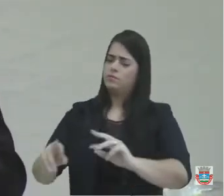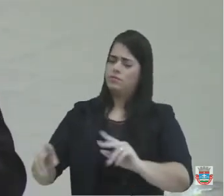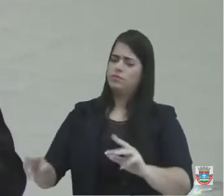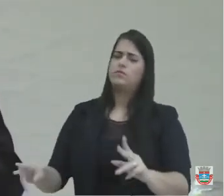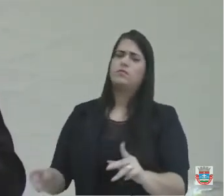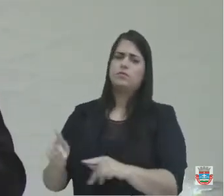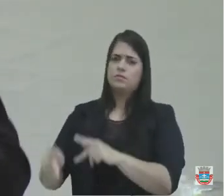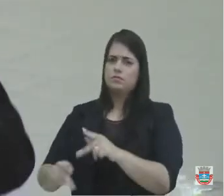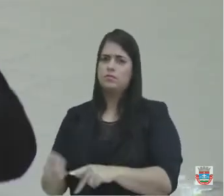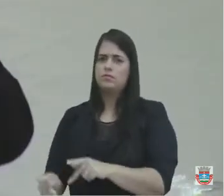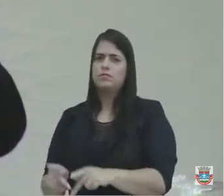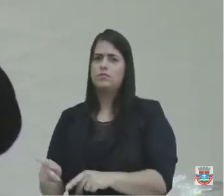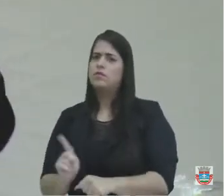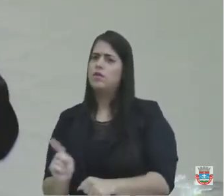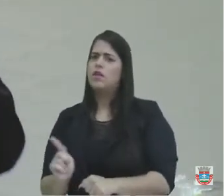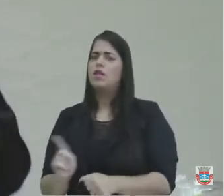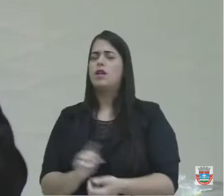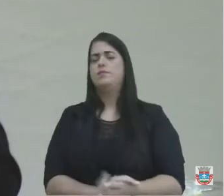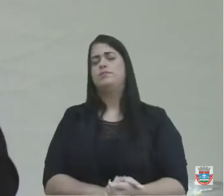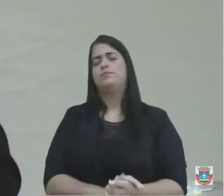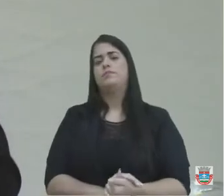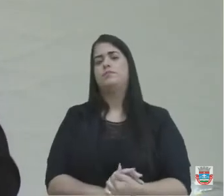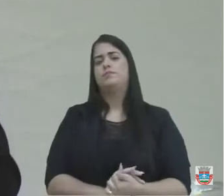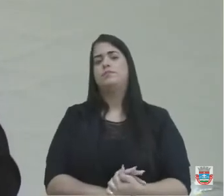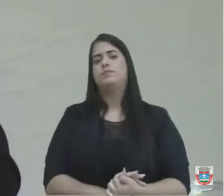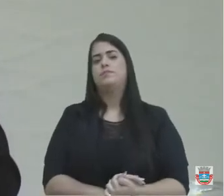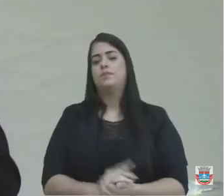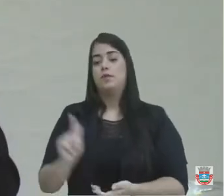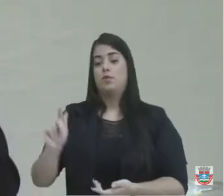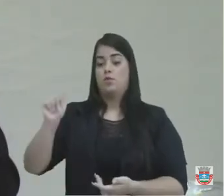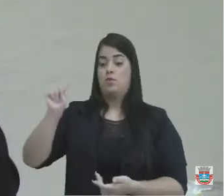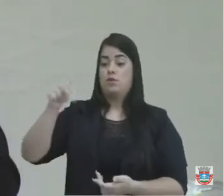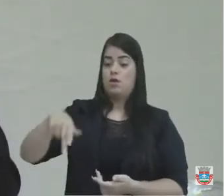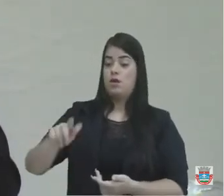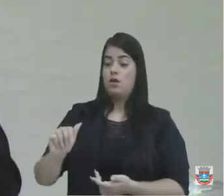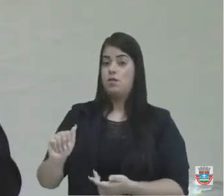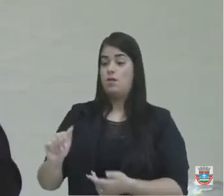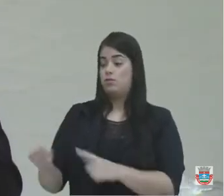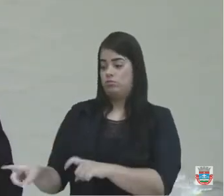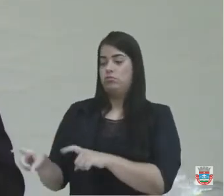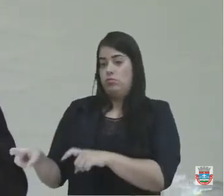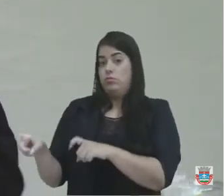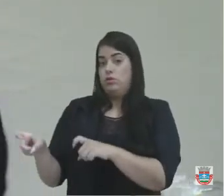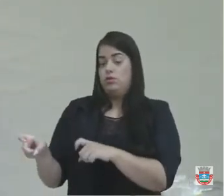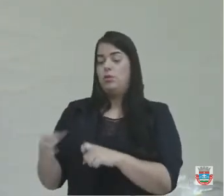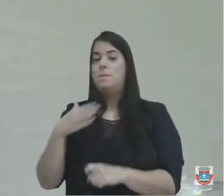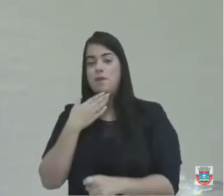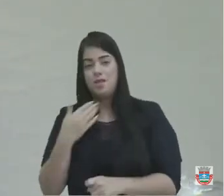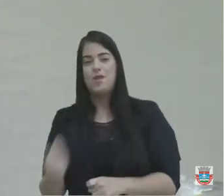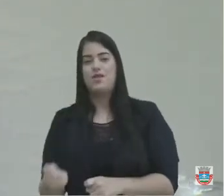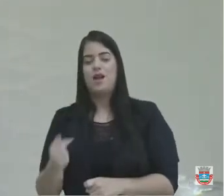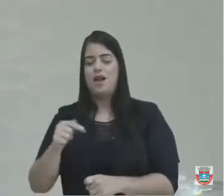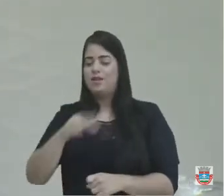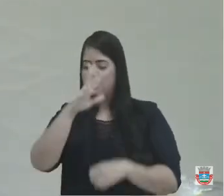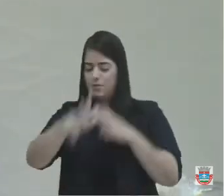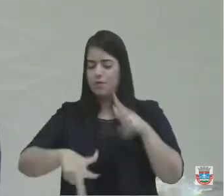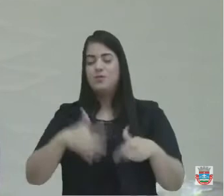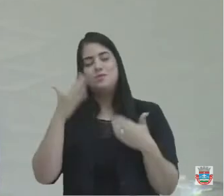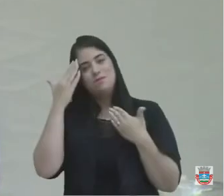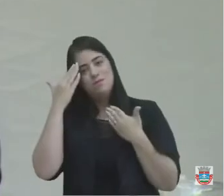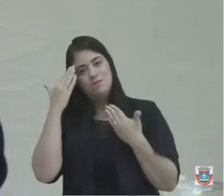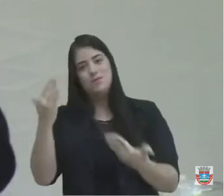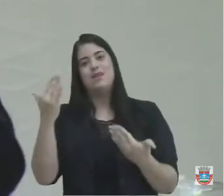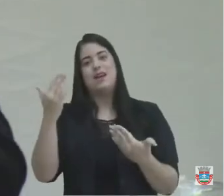que estão aí para melhorar a agricultura do nosso município então tão de parabéns e muito